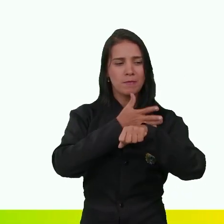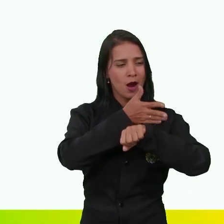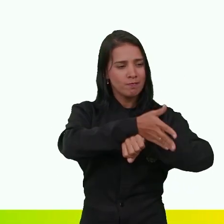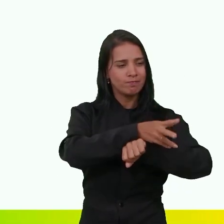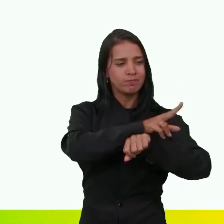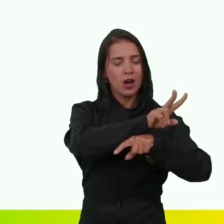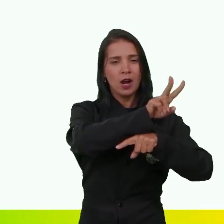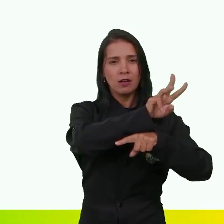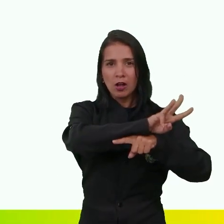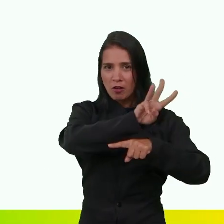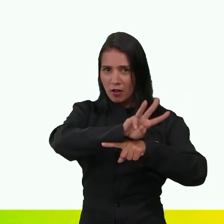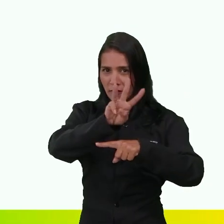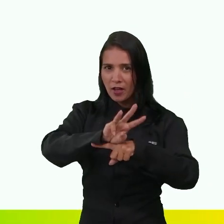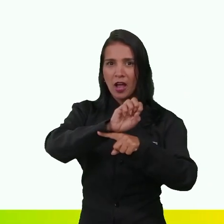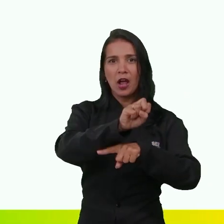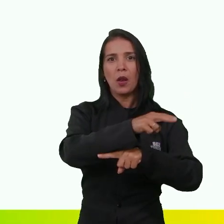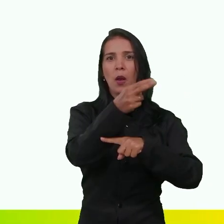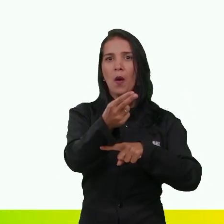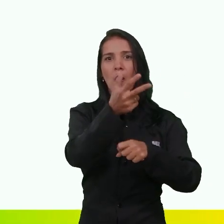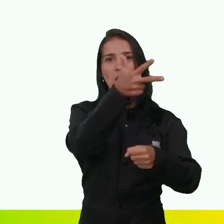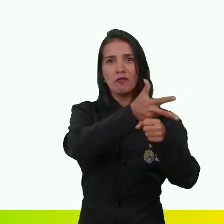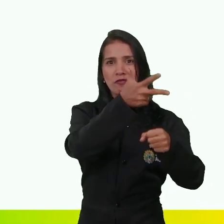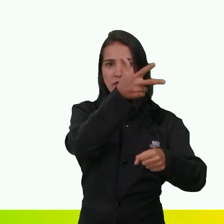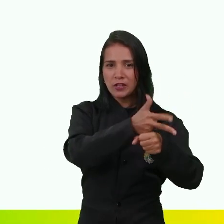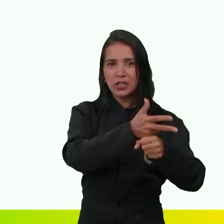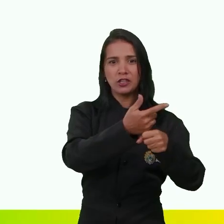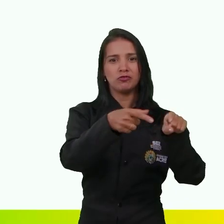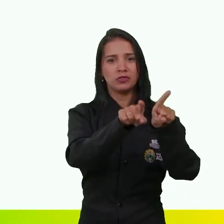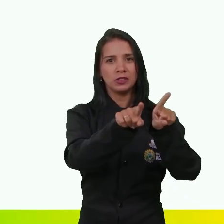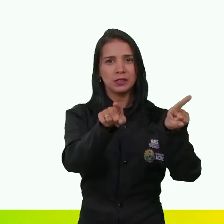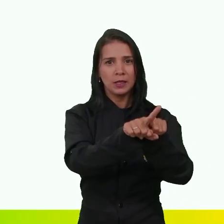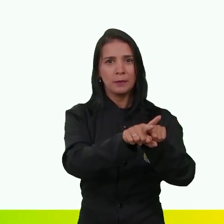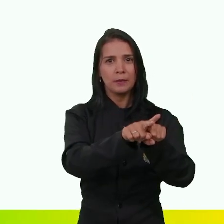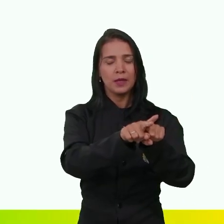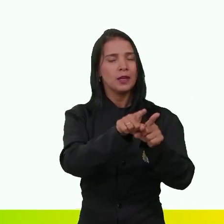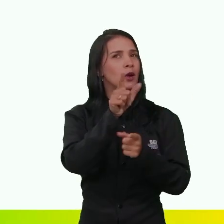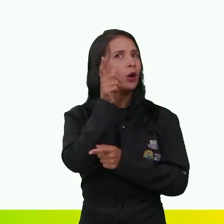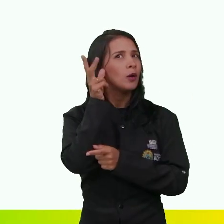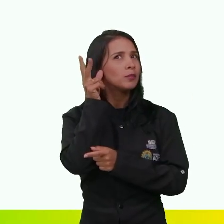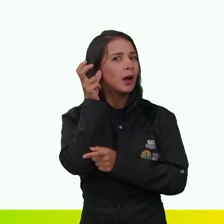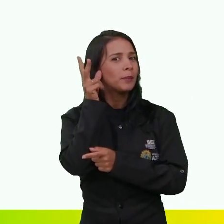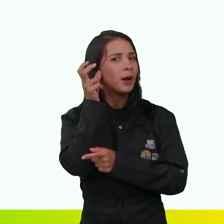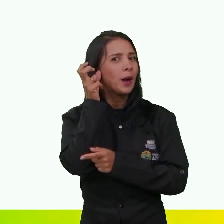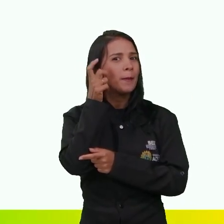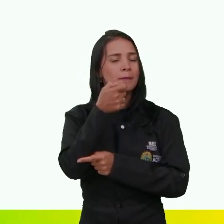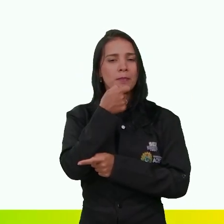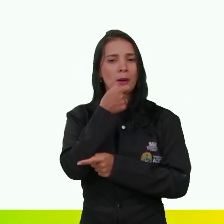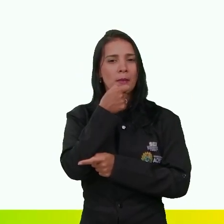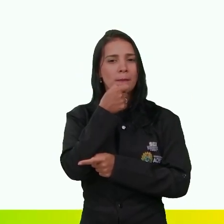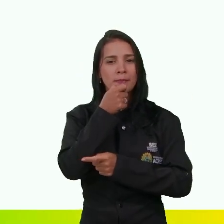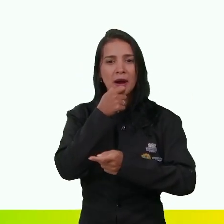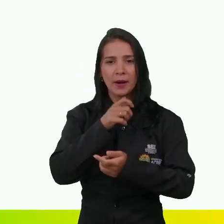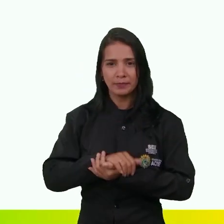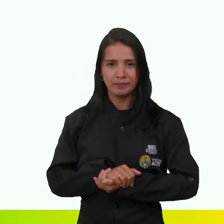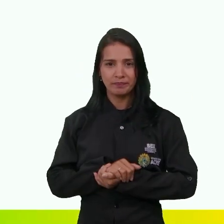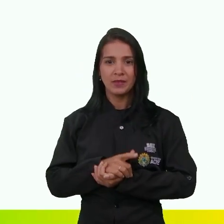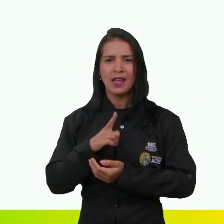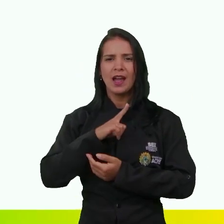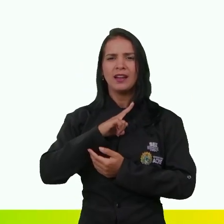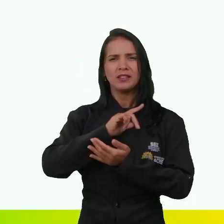um áudio. Nós temos os emojis, memes, os vídeos curtos nas redes sociais. E o papel do leitor, qual